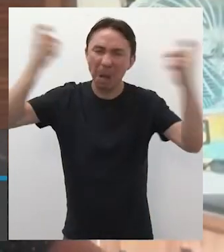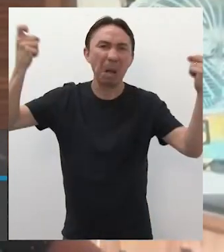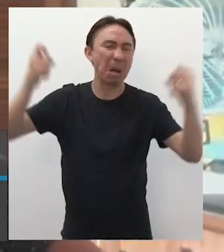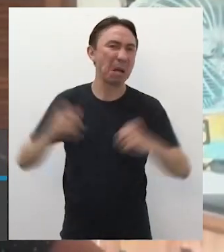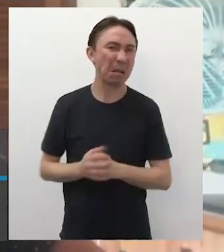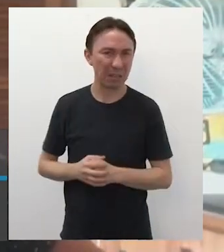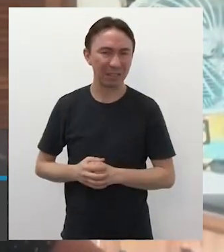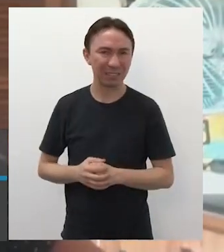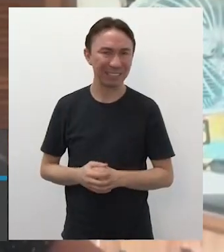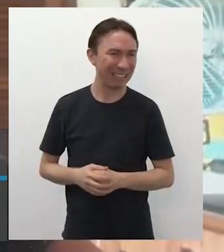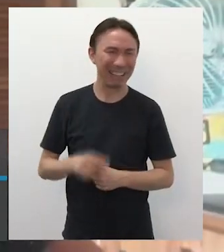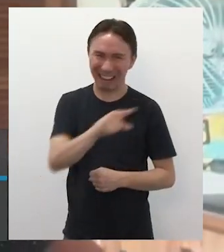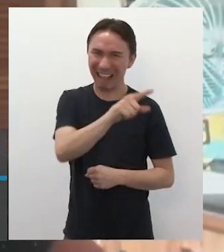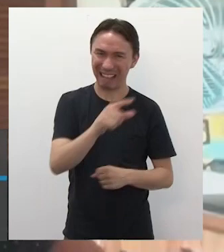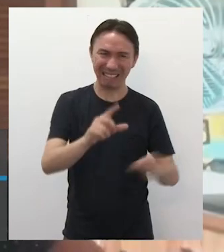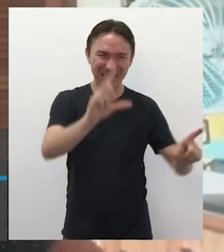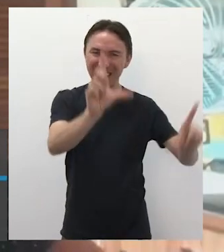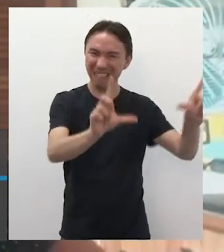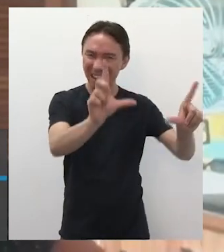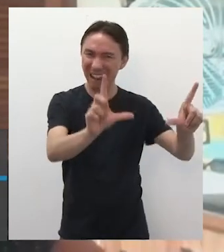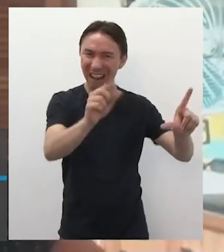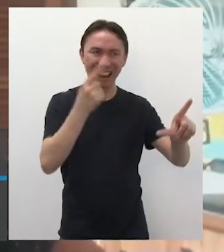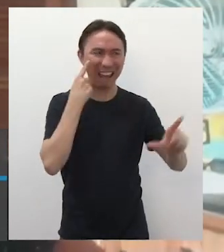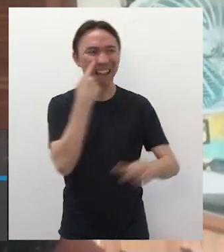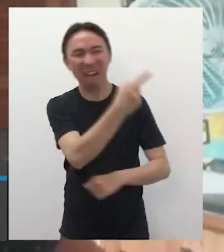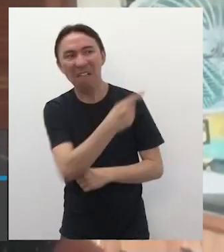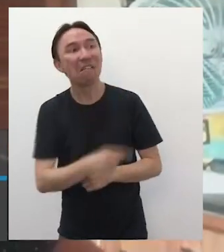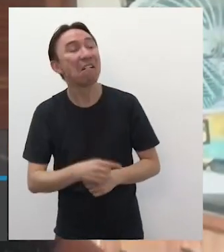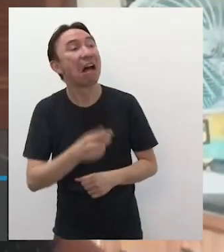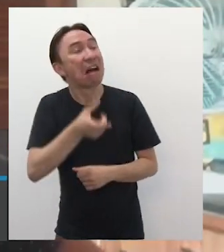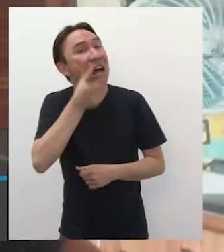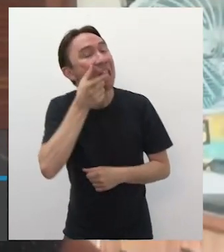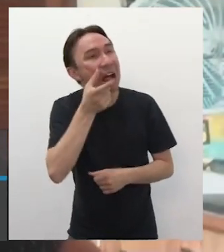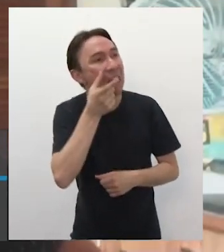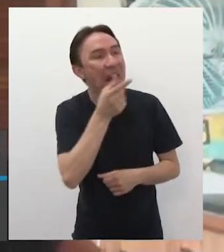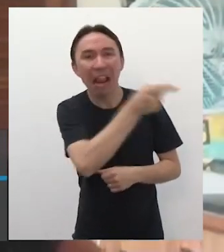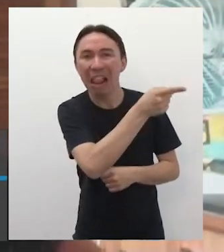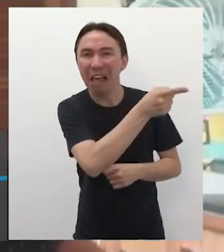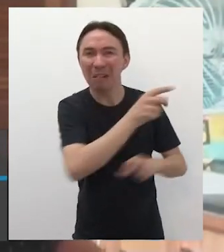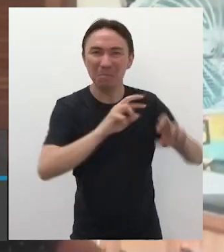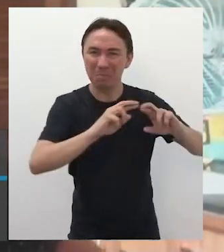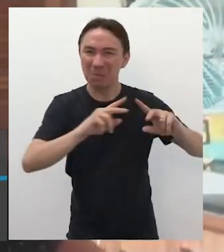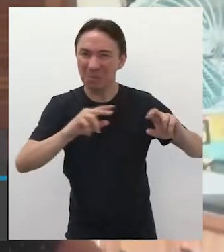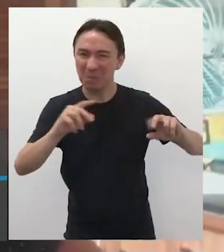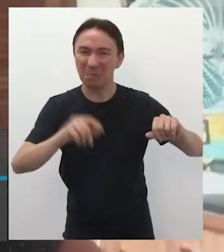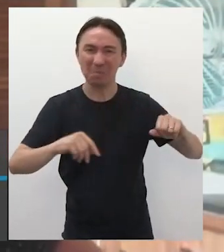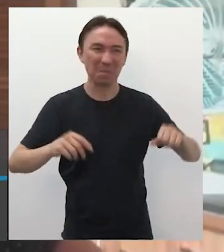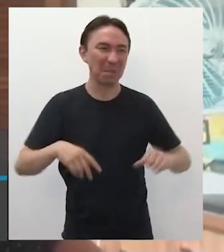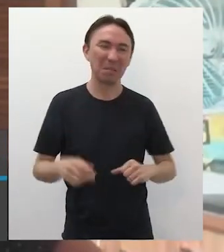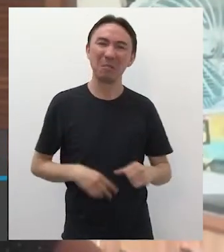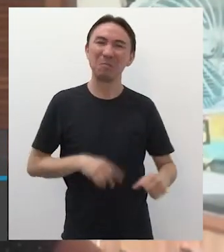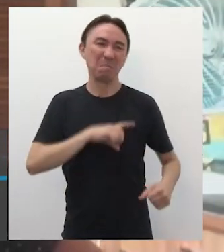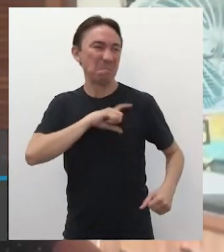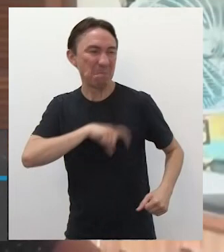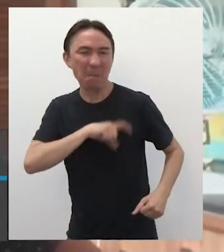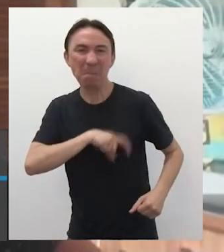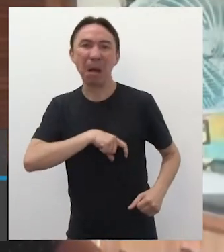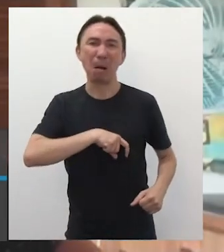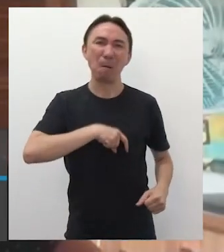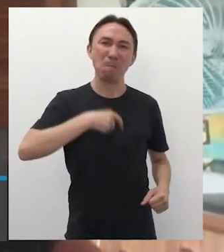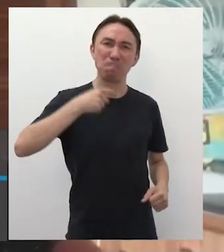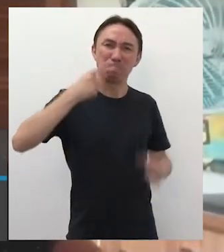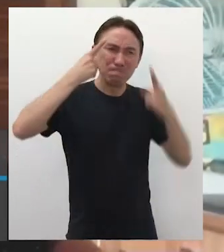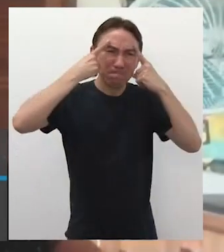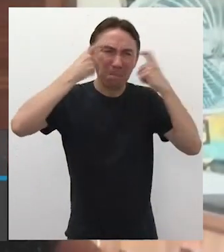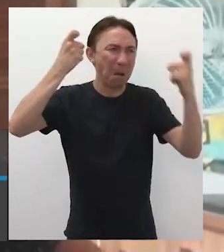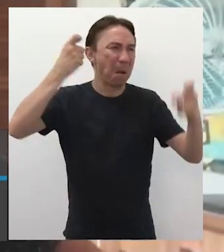show que está passando agora, mas eu tenho visto tantas postagens em jornais, em revistas, fazendo comentário